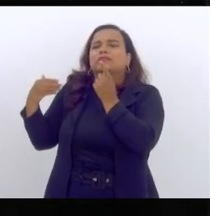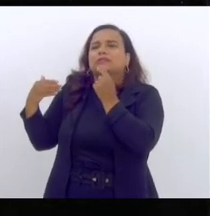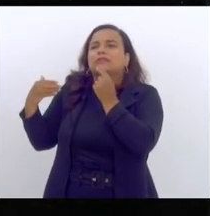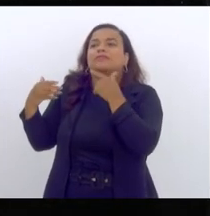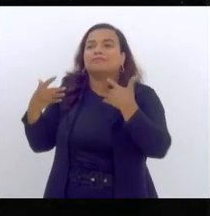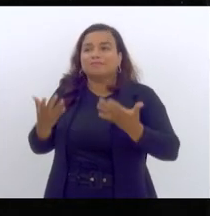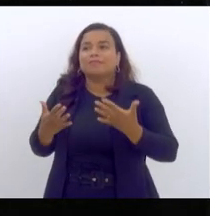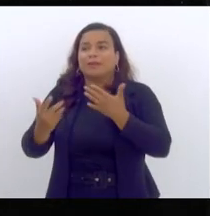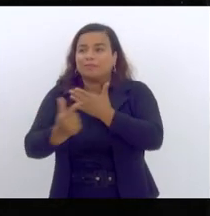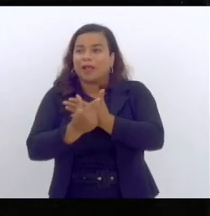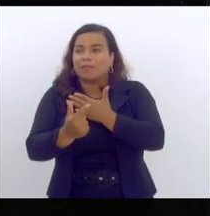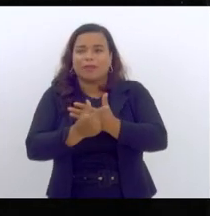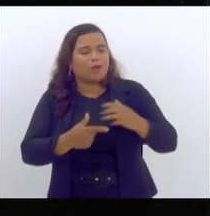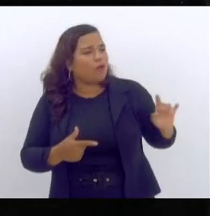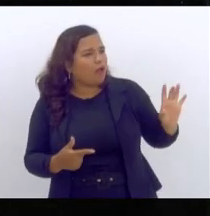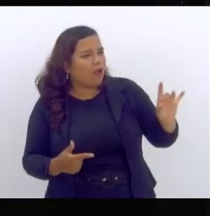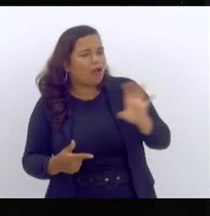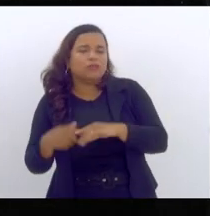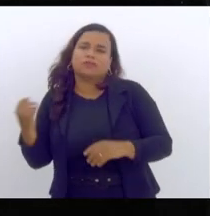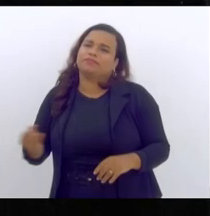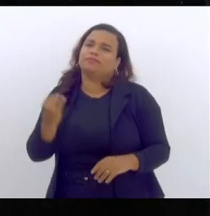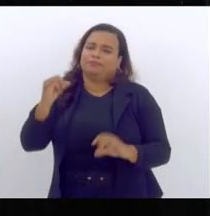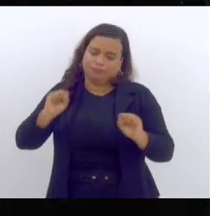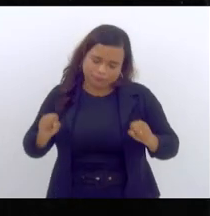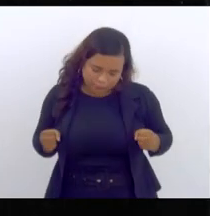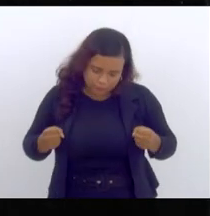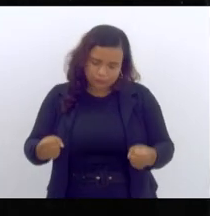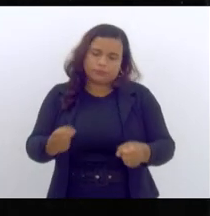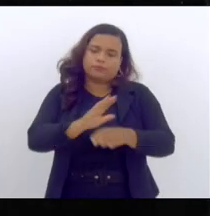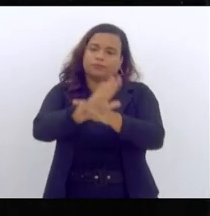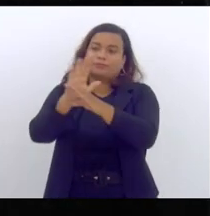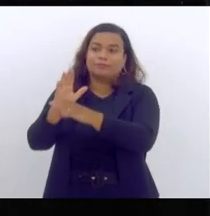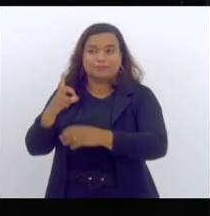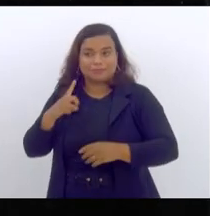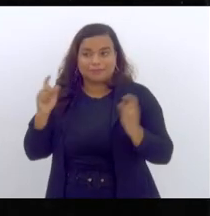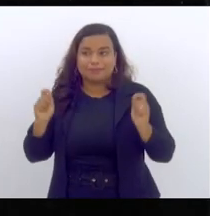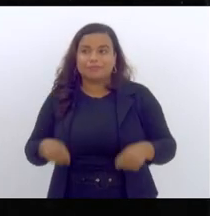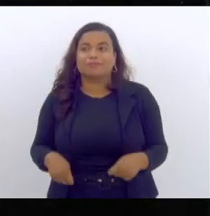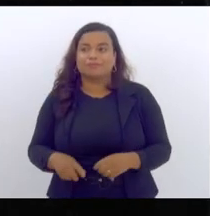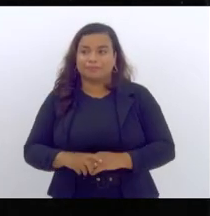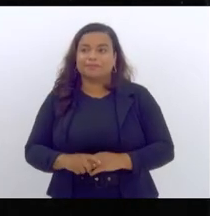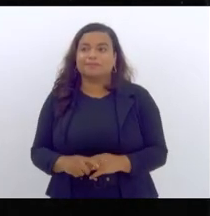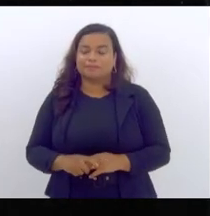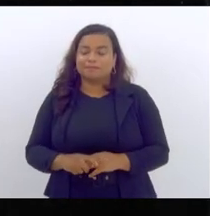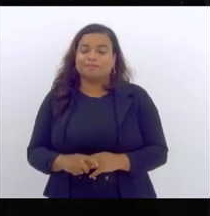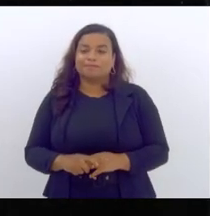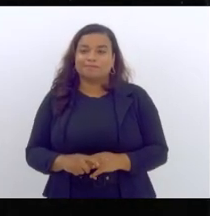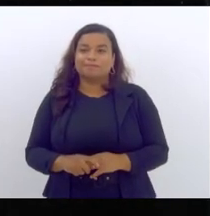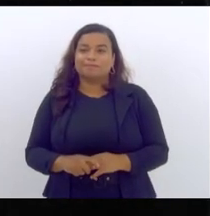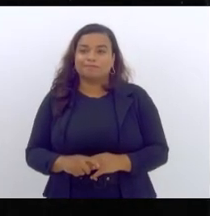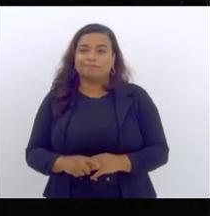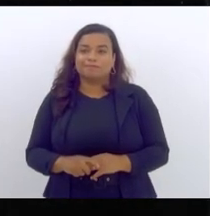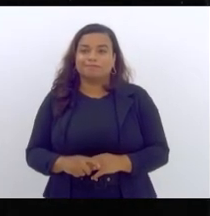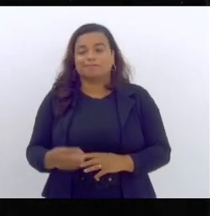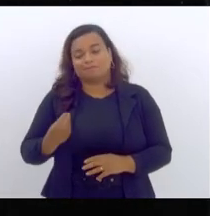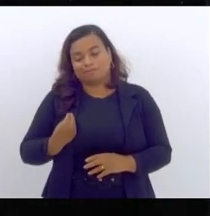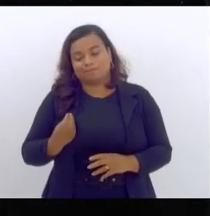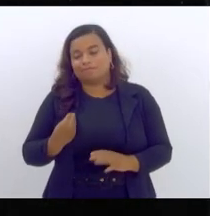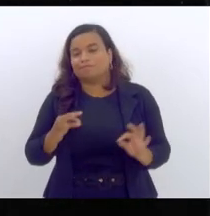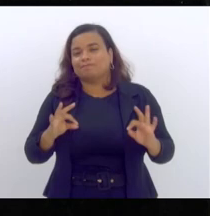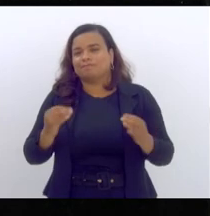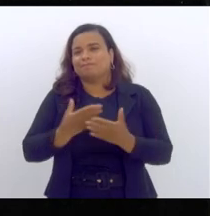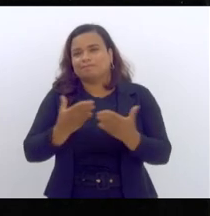o papel de cada um é importante né nessa nessa vida